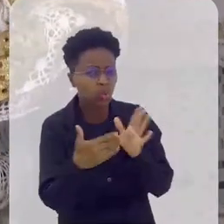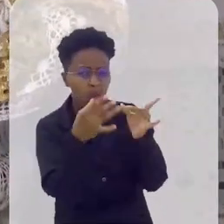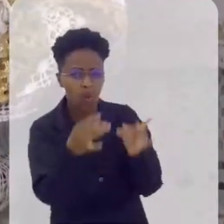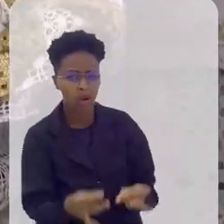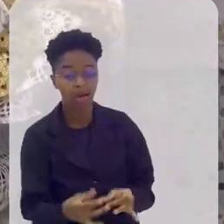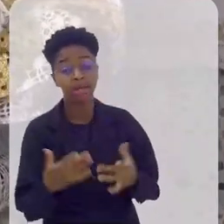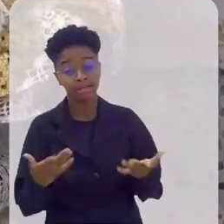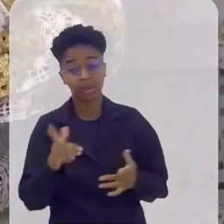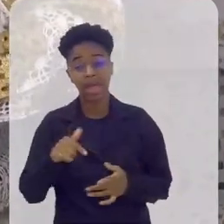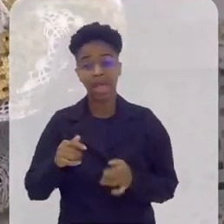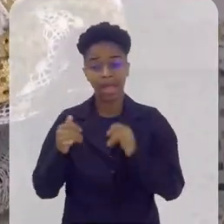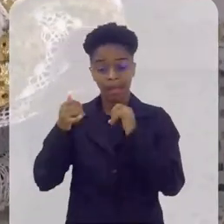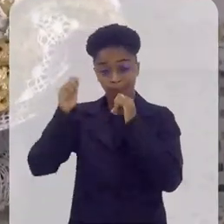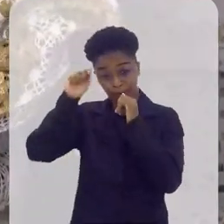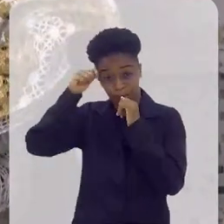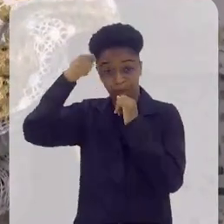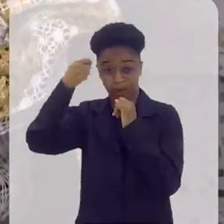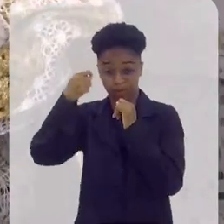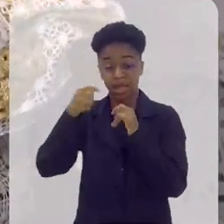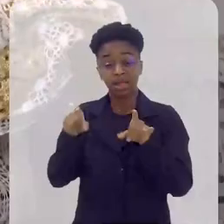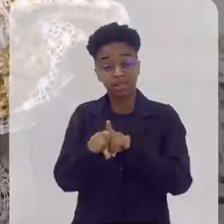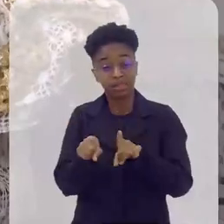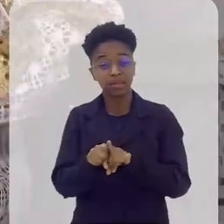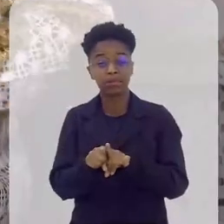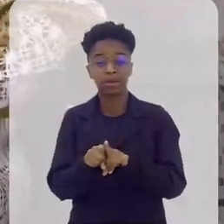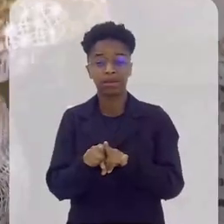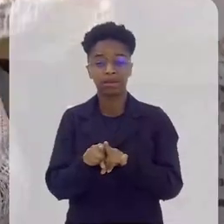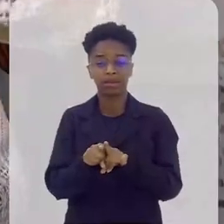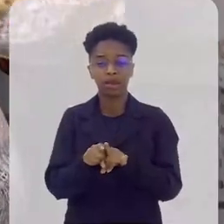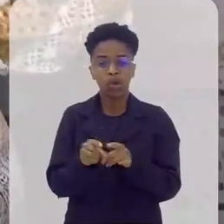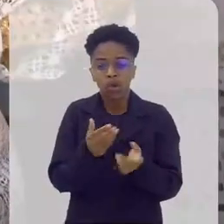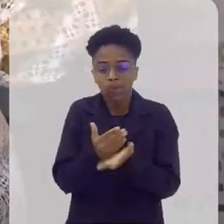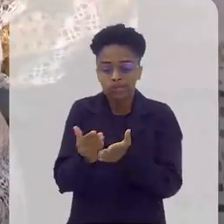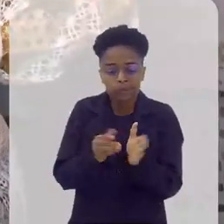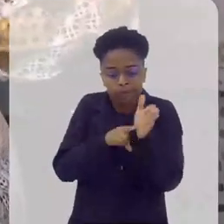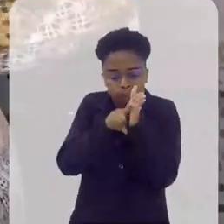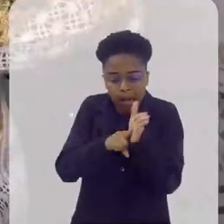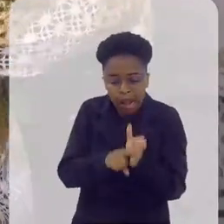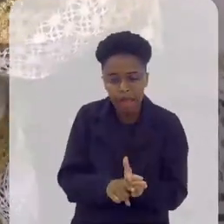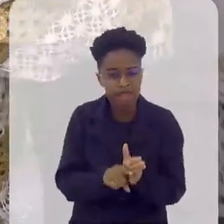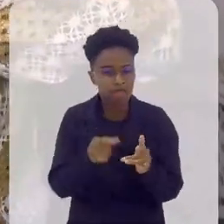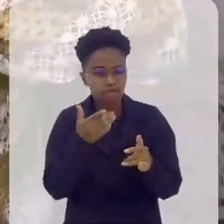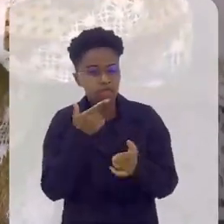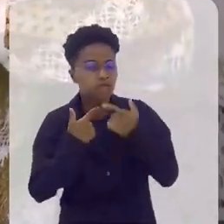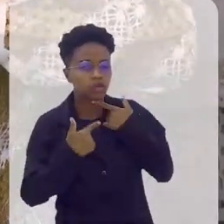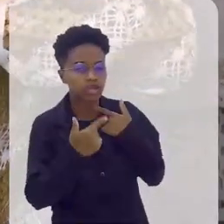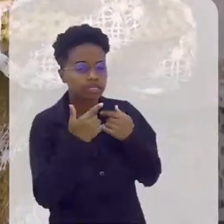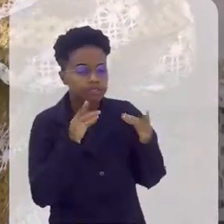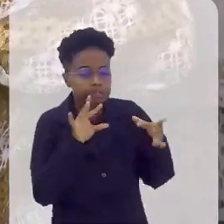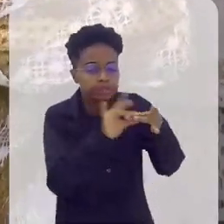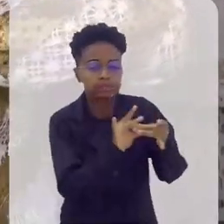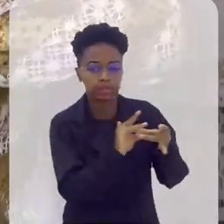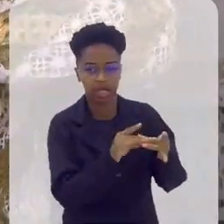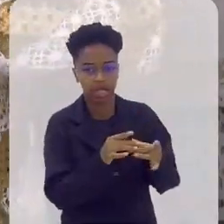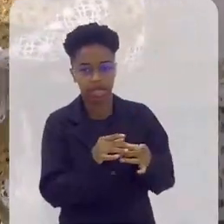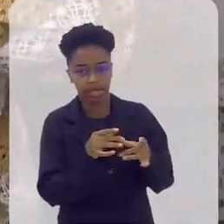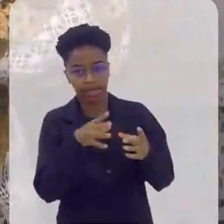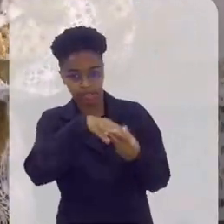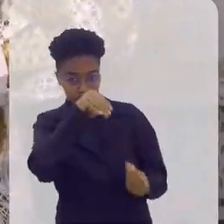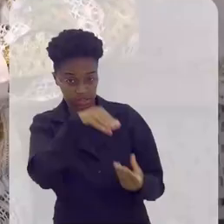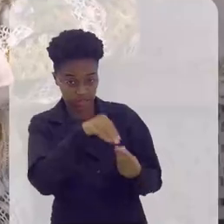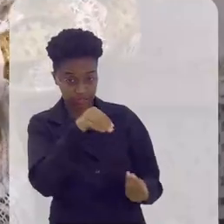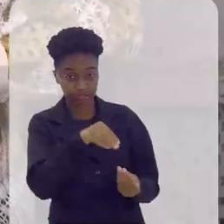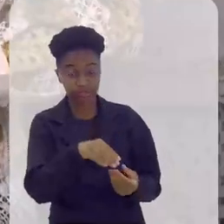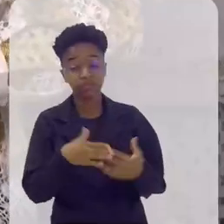E era uma entidade, era um preto velho. E ela tomou obsessão, ela ficou obcecada por essa entidade. E